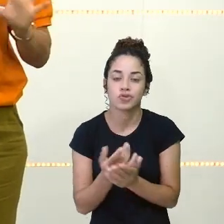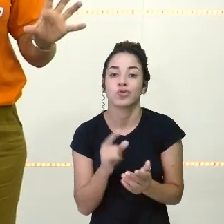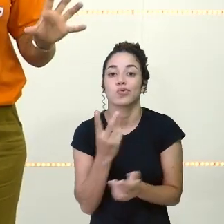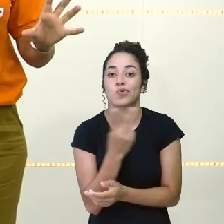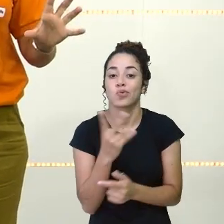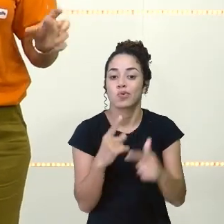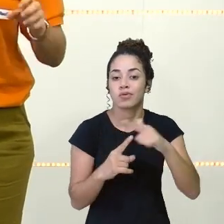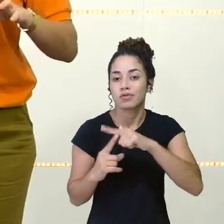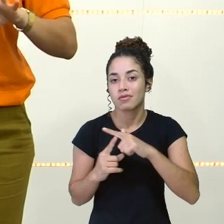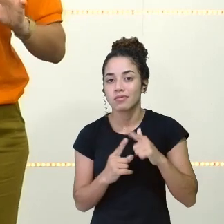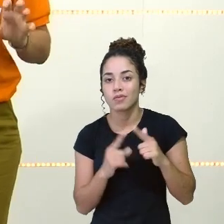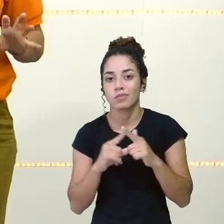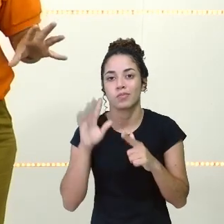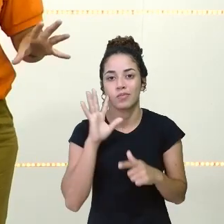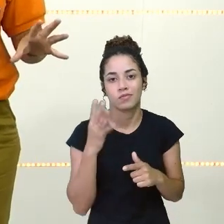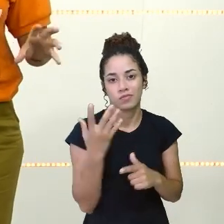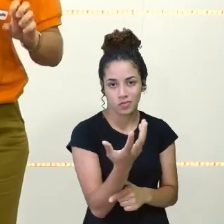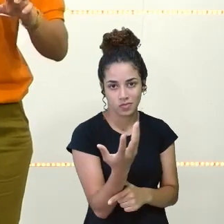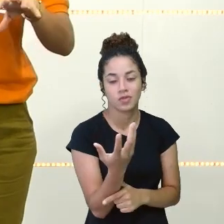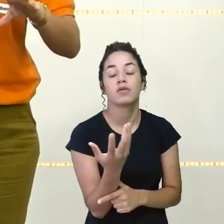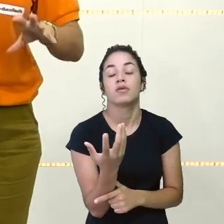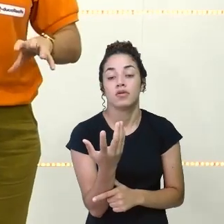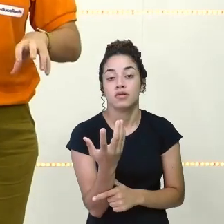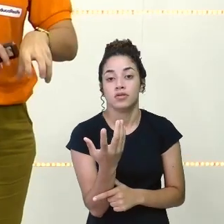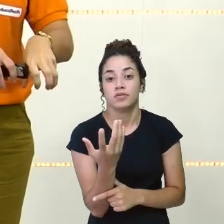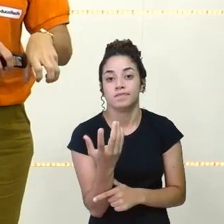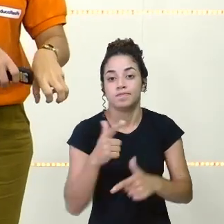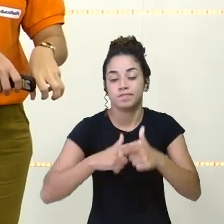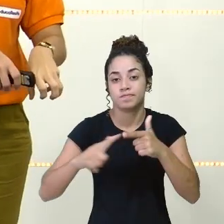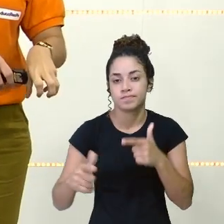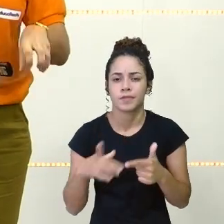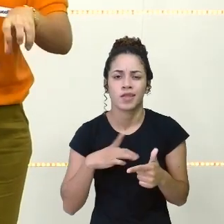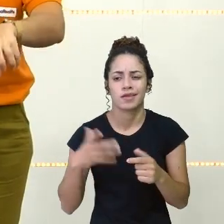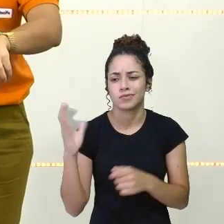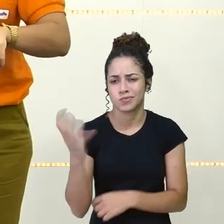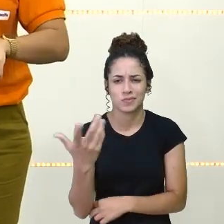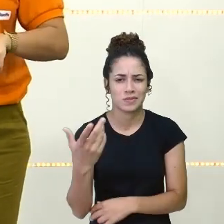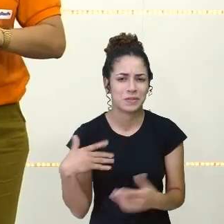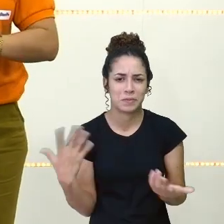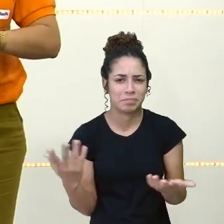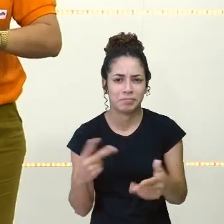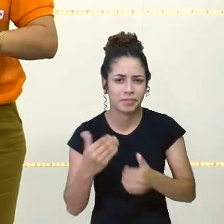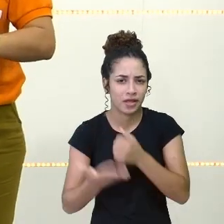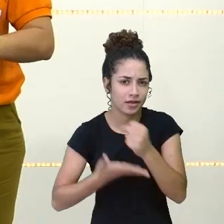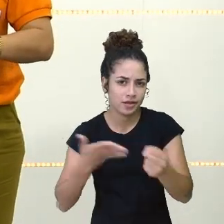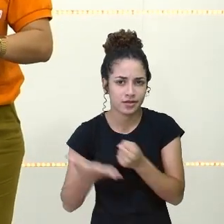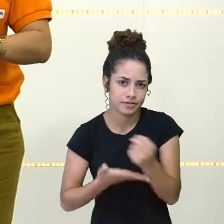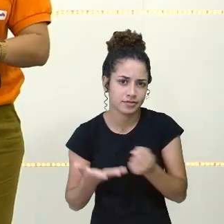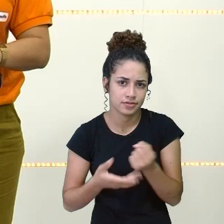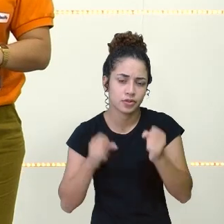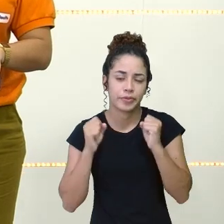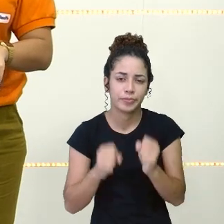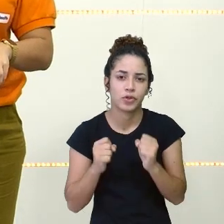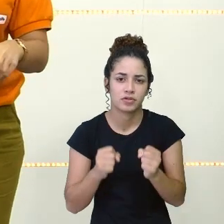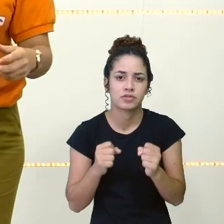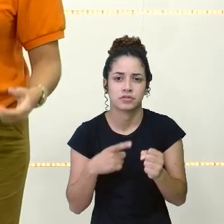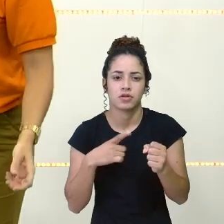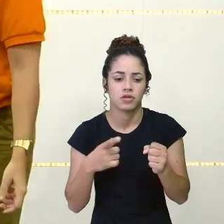de divisão, né? Situação básica, onde eu pego os meus itens e faço a divisão pela